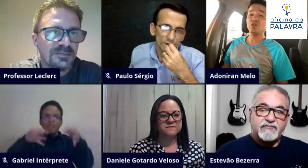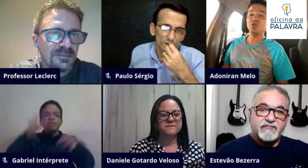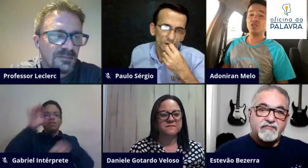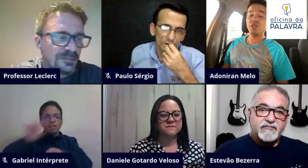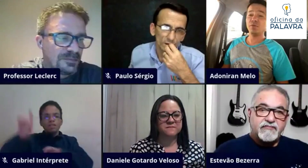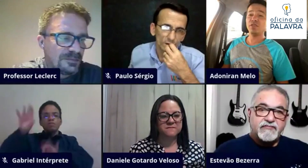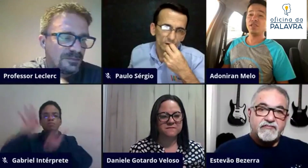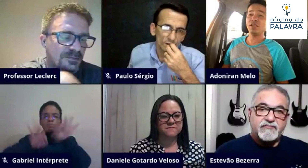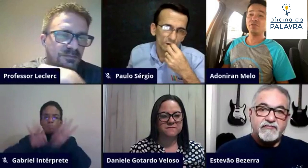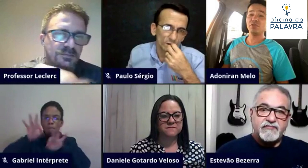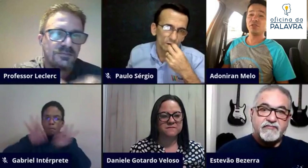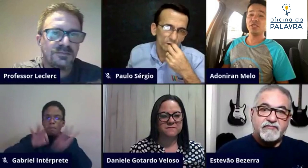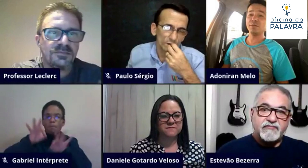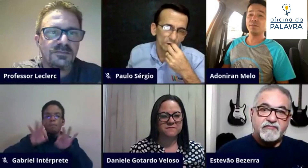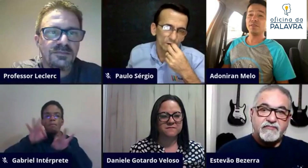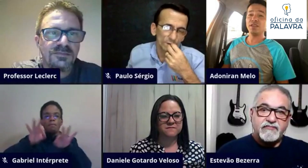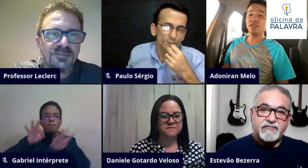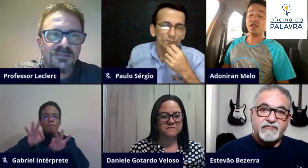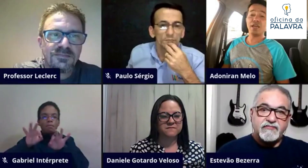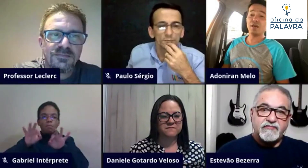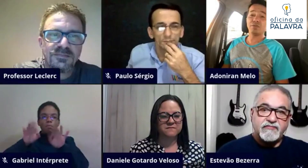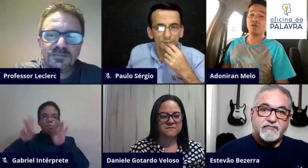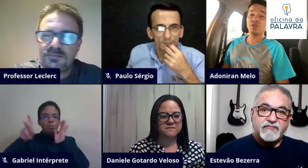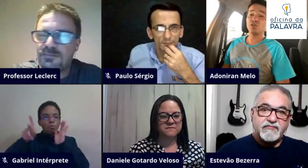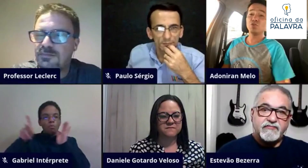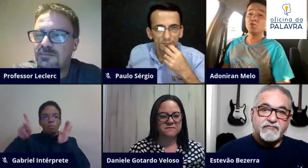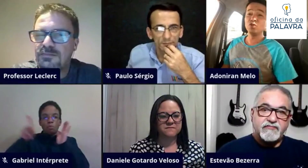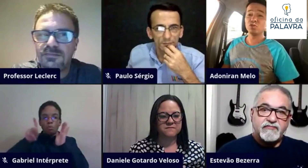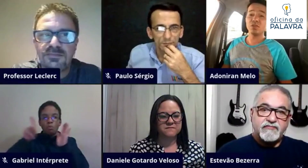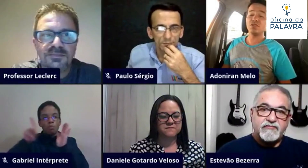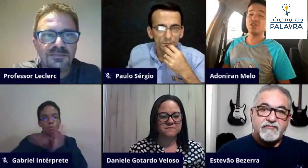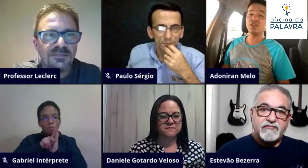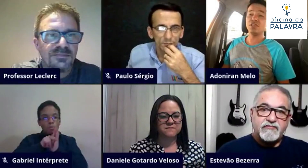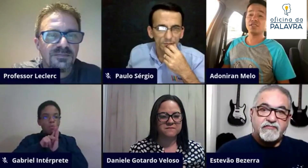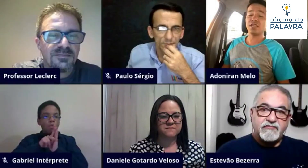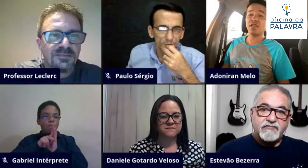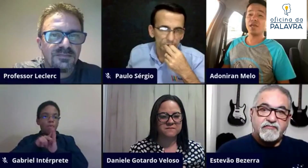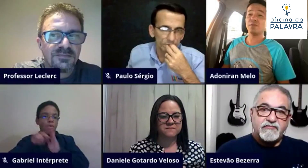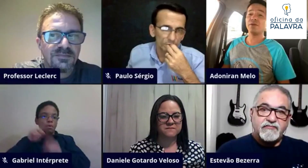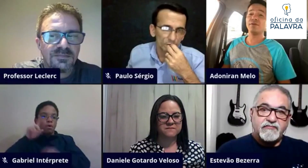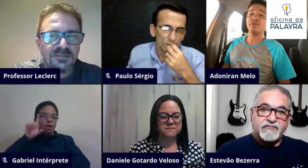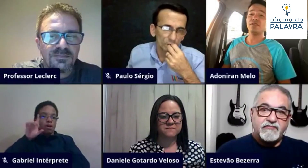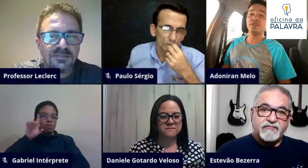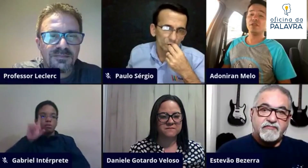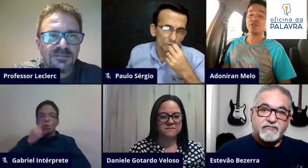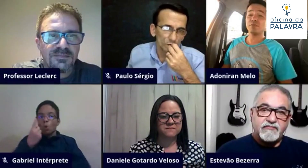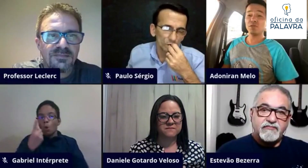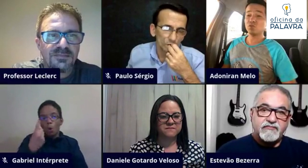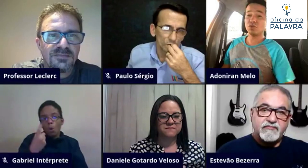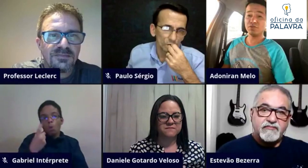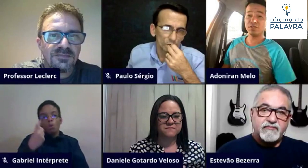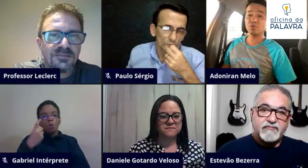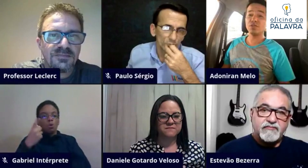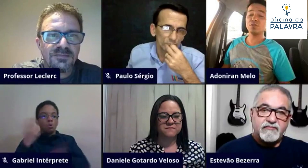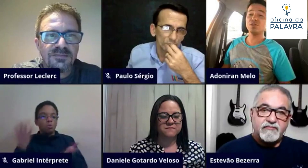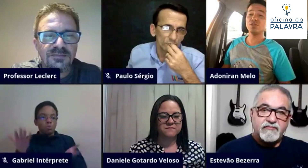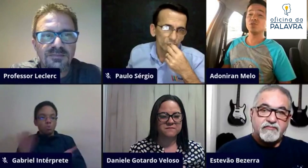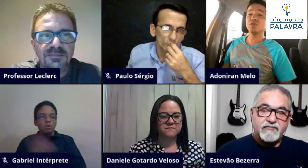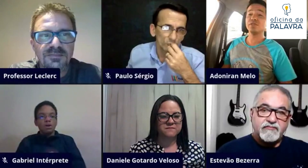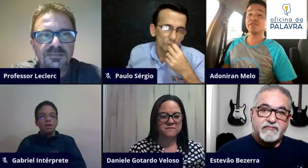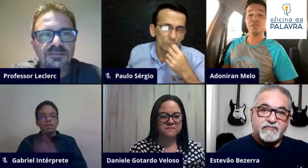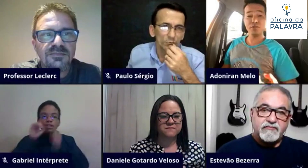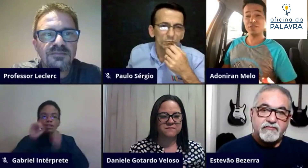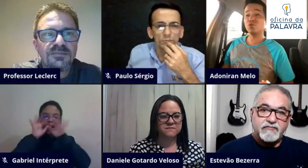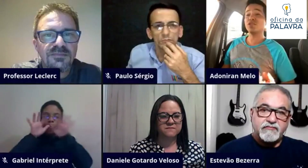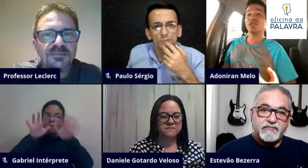durante o tempo que ele era talvez o único que tinha nessa época, e Deus abençoou a vida de muitas